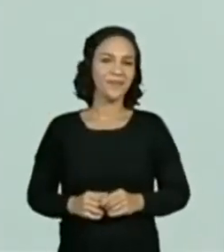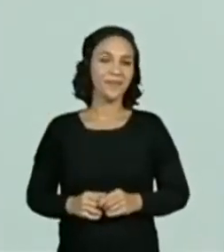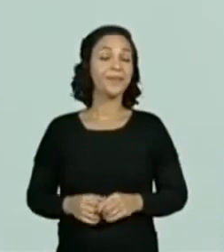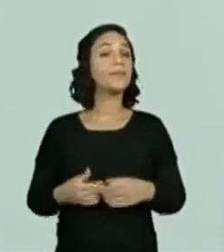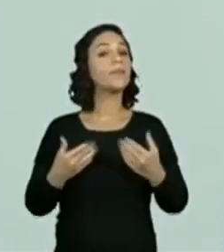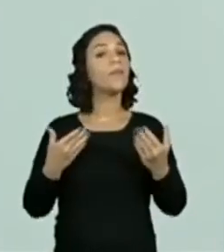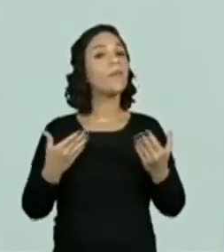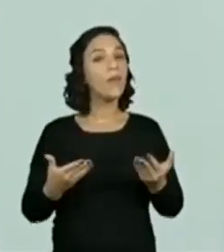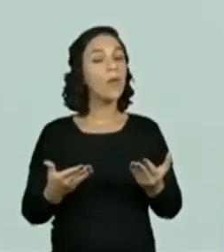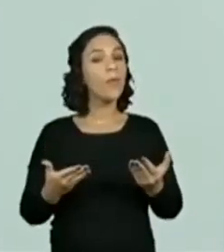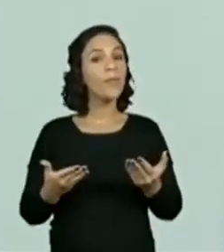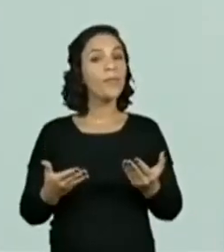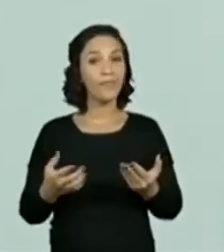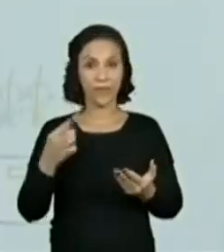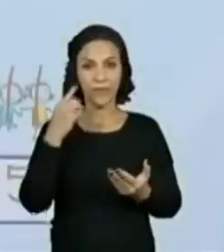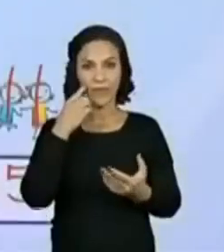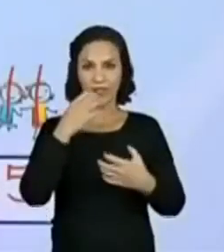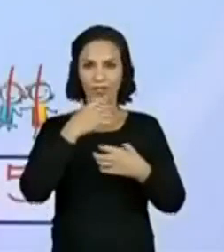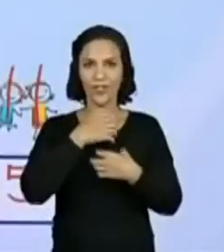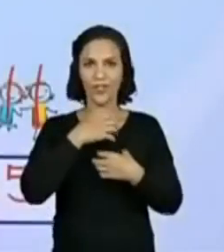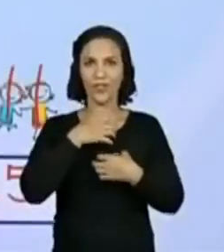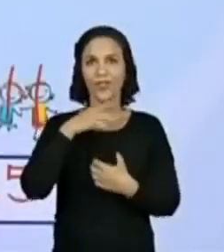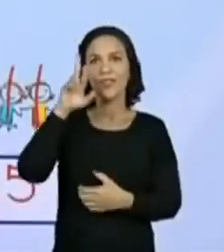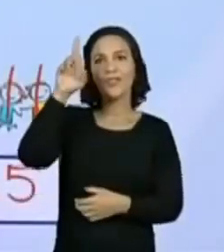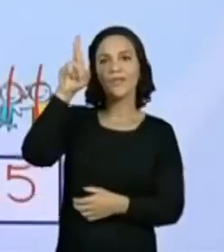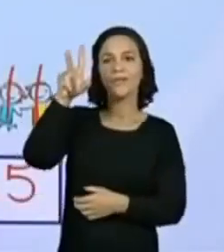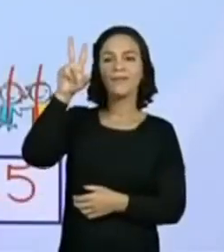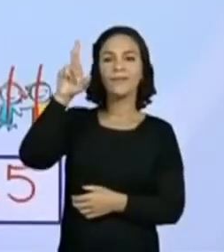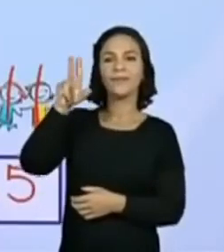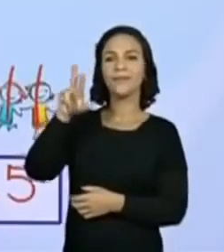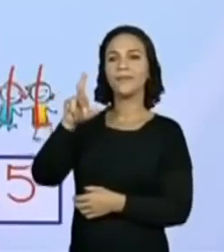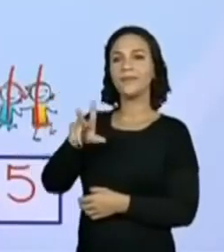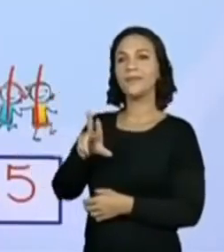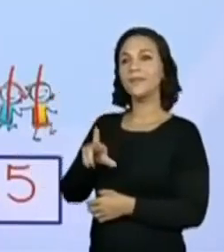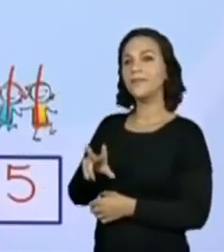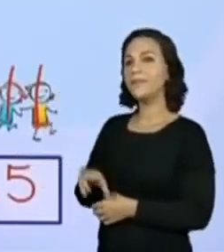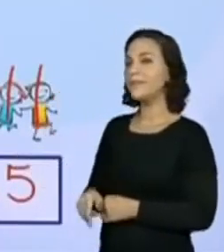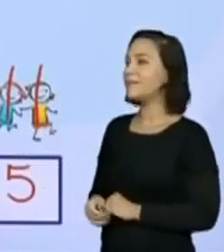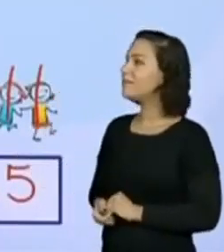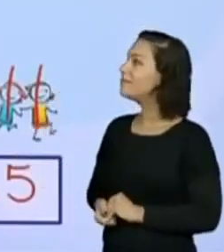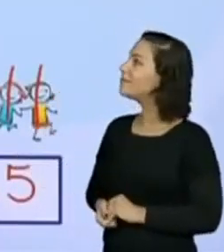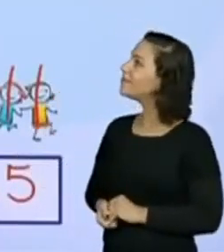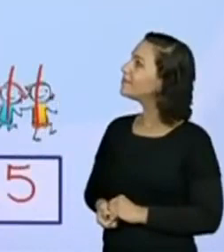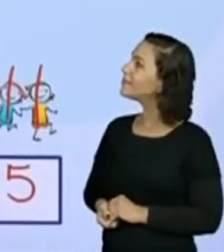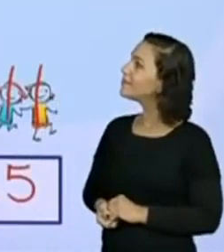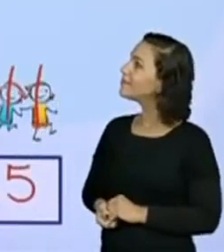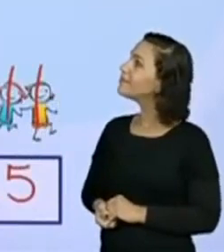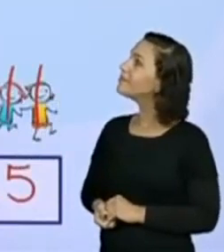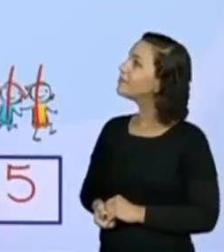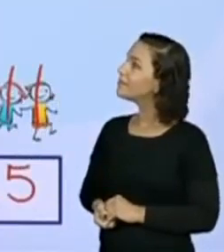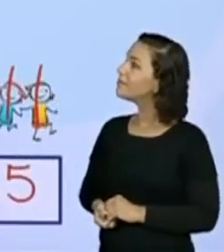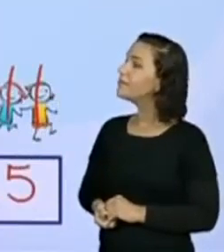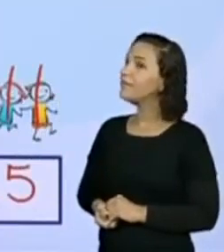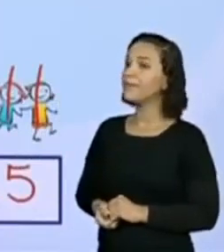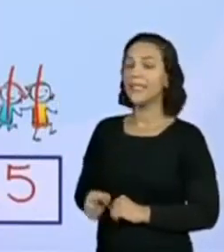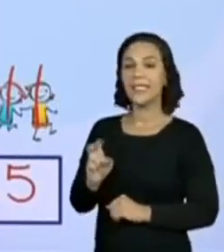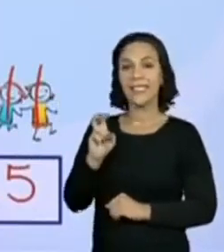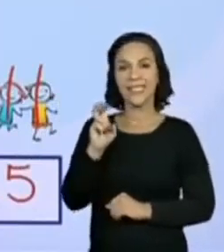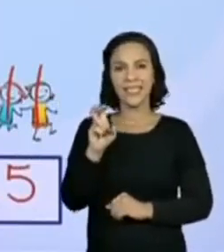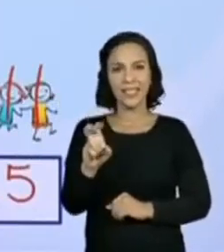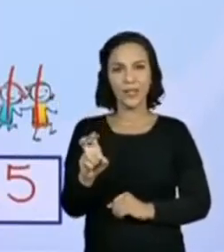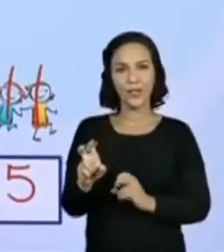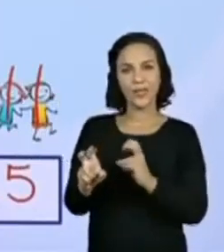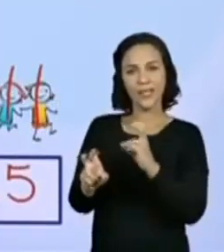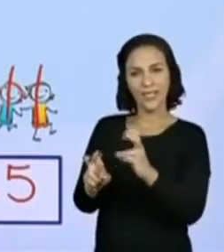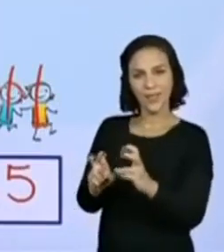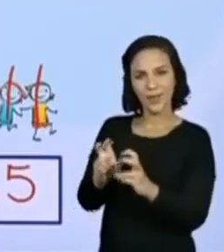25. Então, contamos de formas diferentes. Vocês perceberam que essa contagem de 5 em 5, a professora também frisou aí que